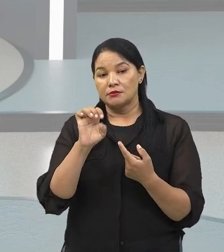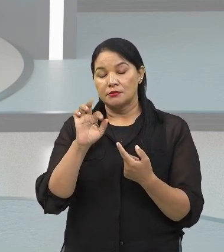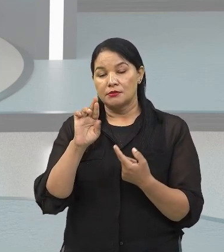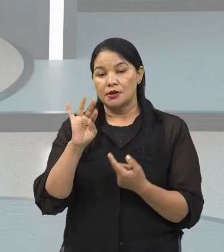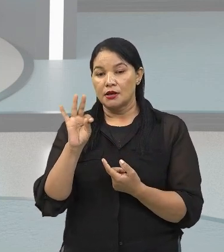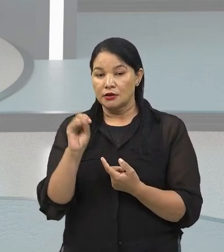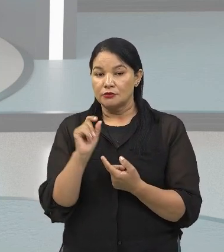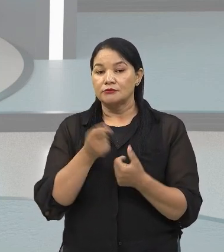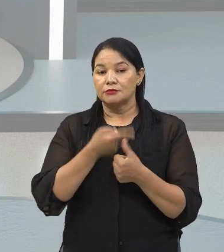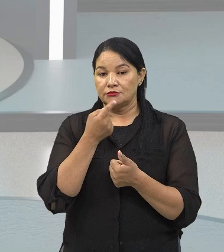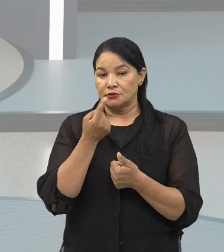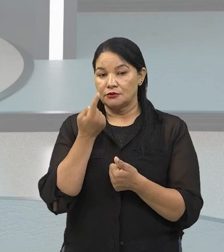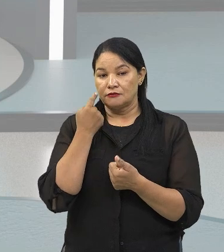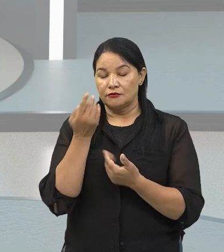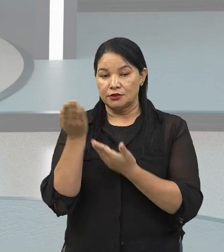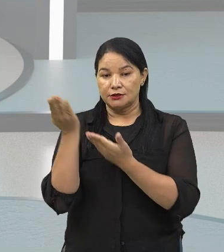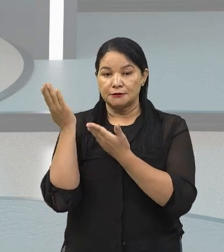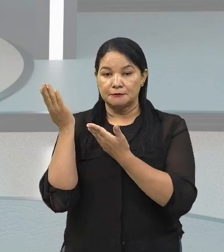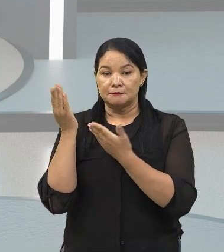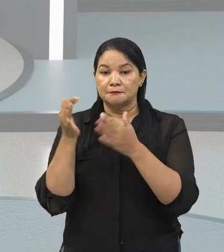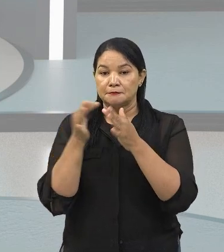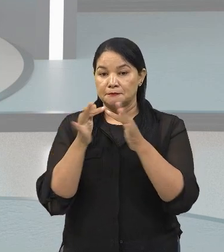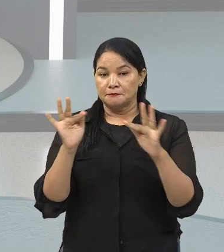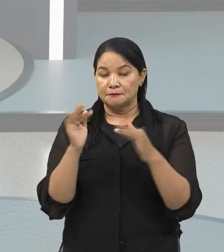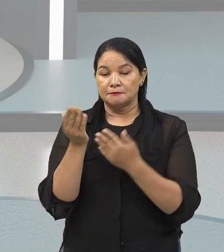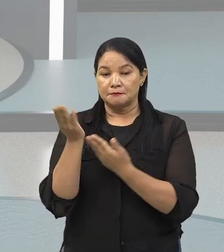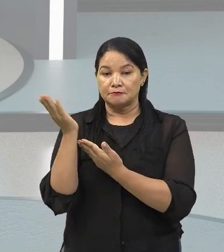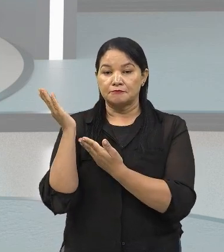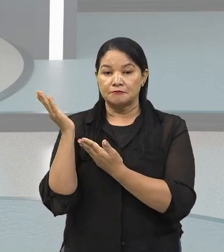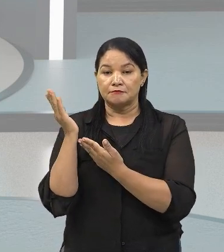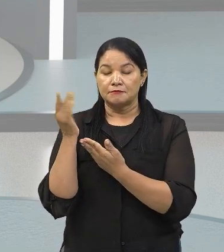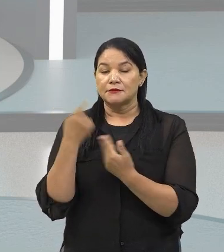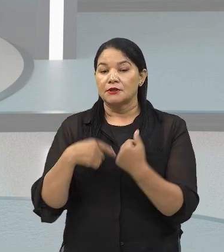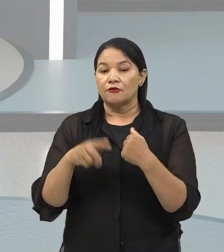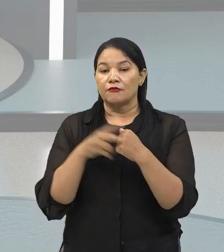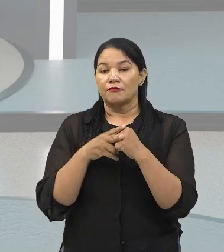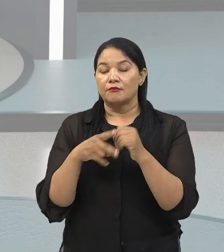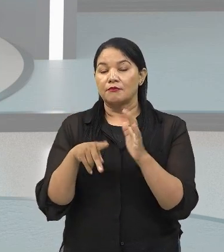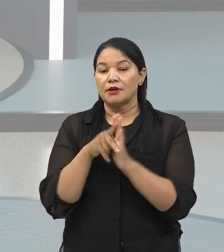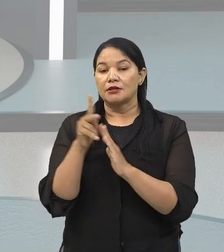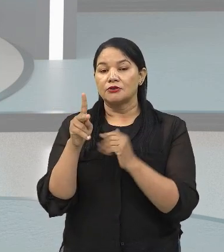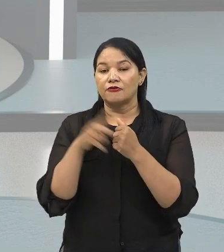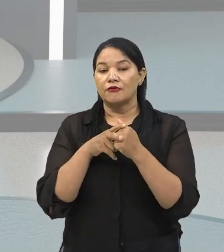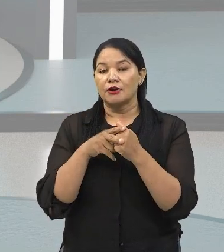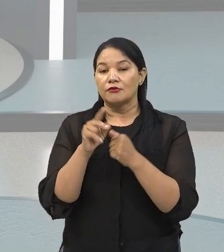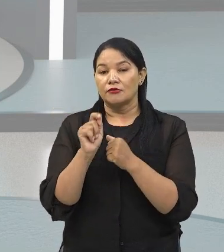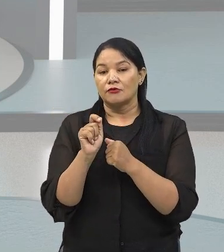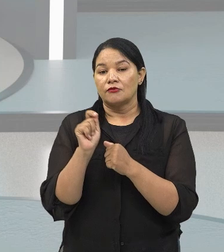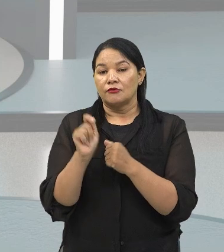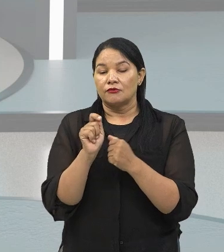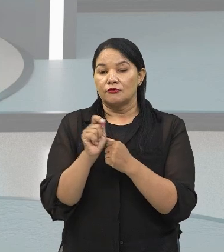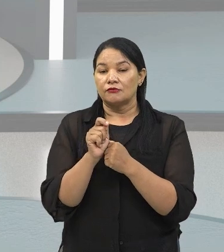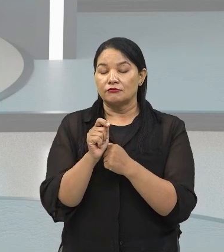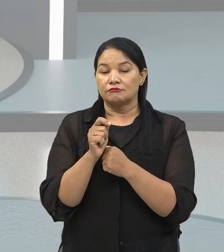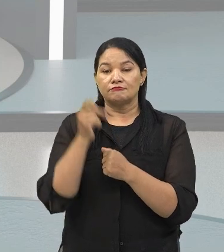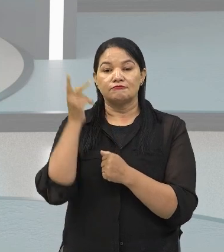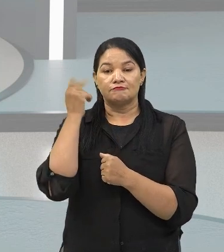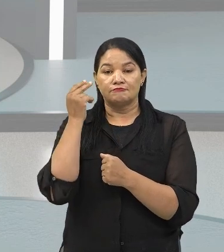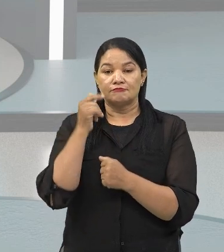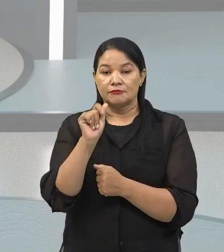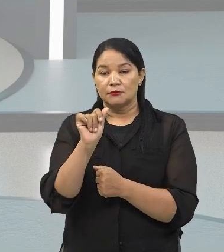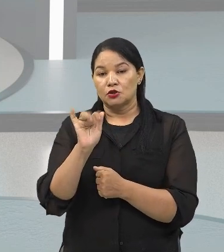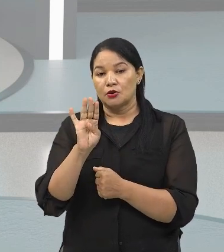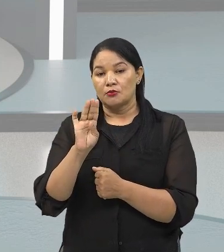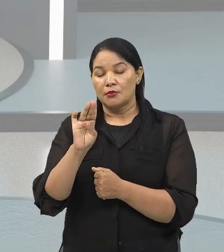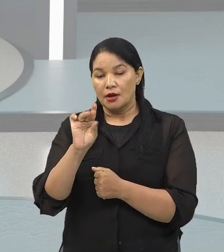que aparece aqui, abierto, vem de qual verbo? Del verbo regular, abrir.